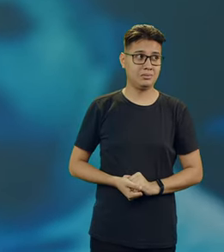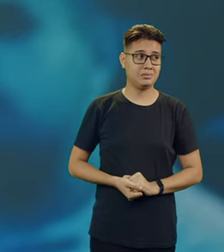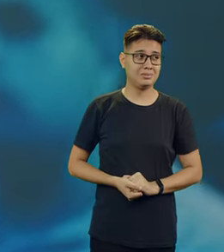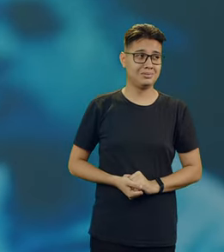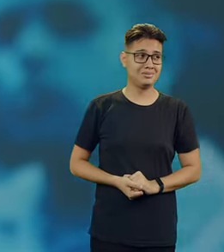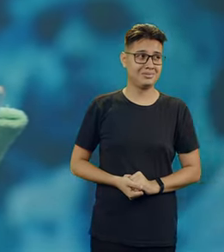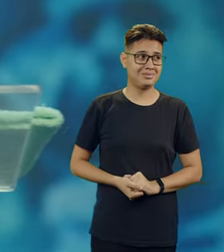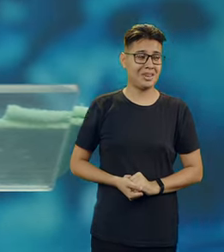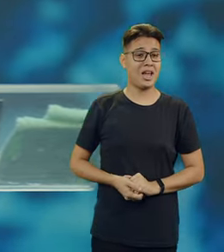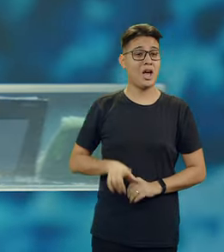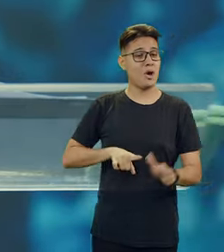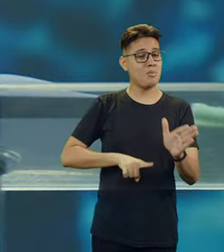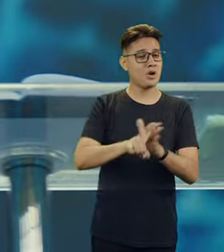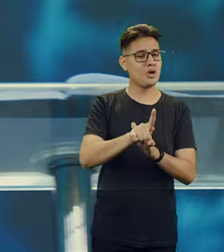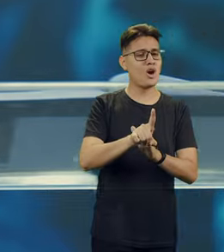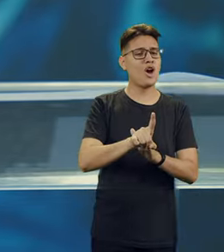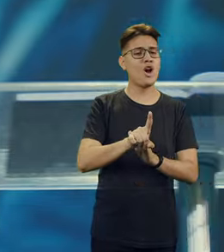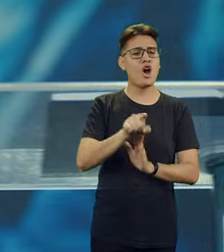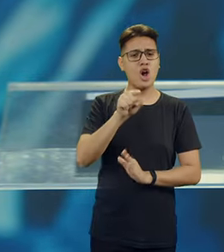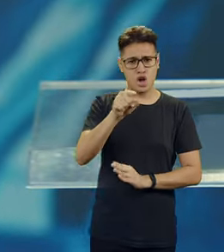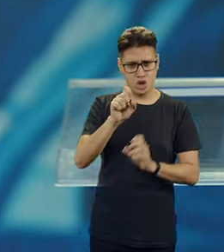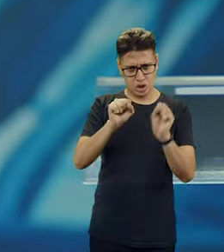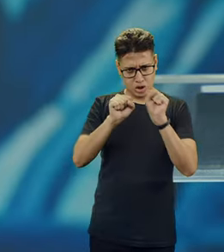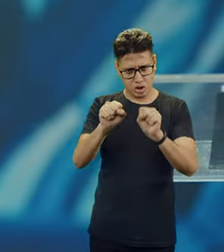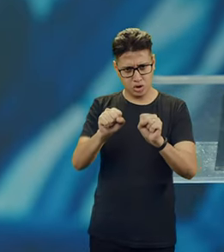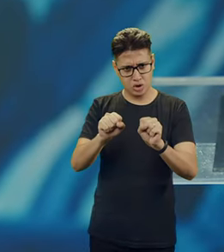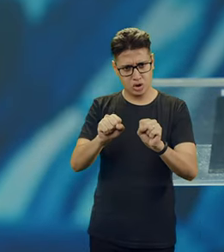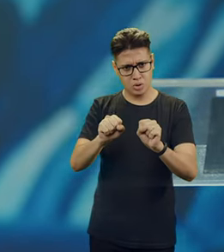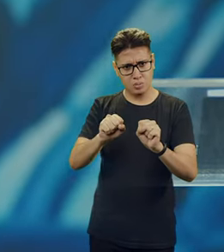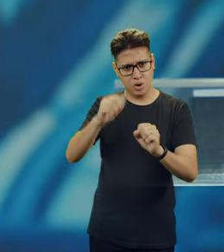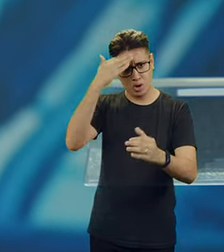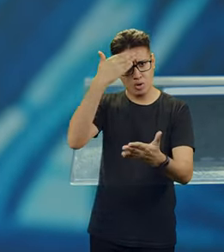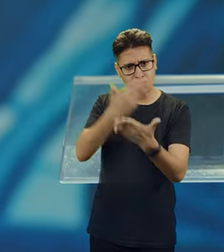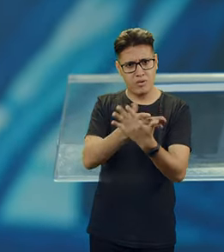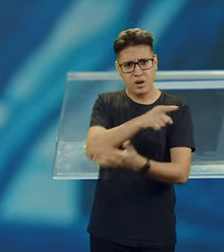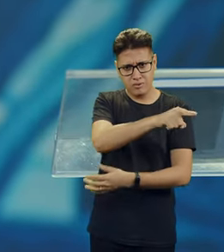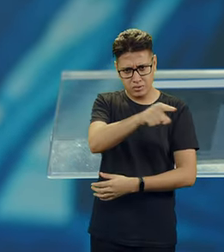Eu faço uma pergunta: Deus pode contar com você?